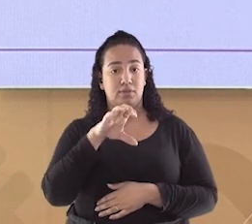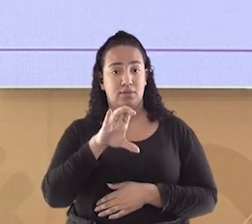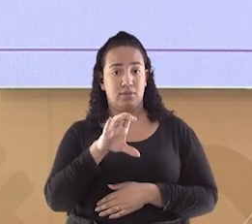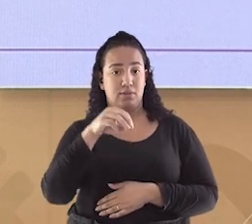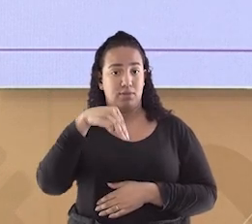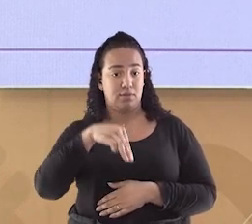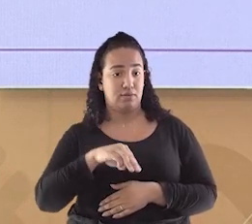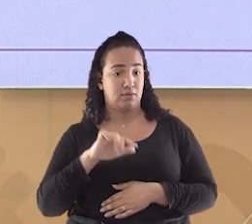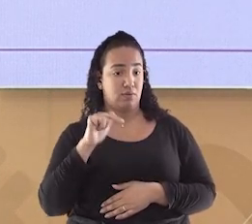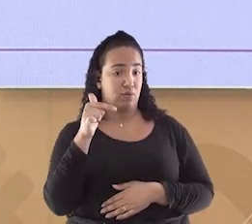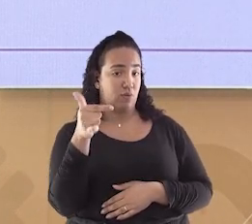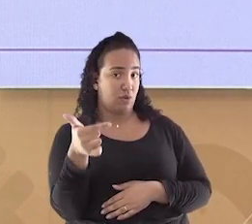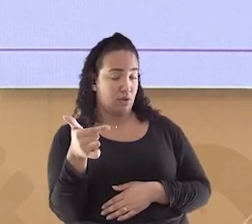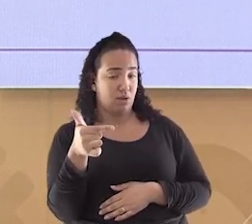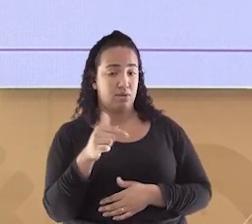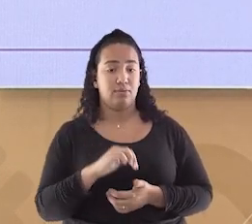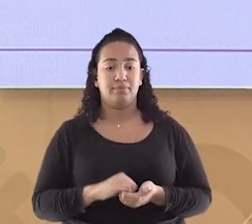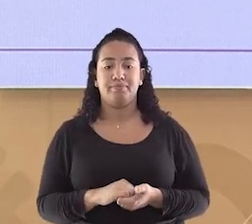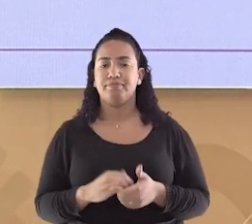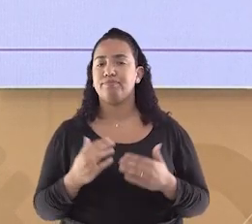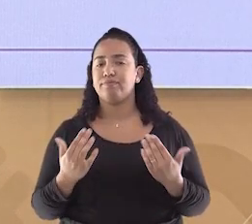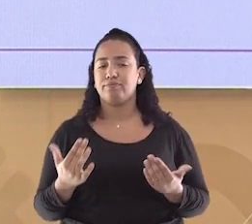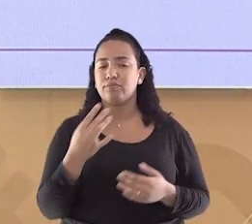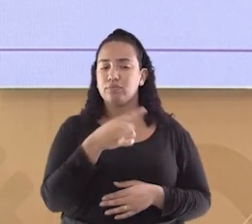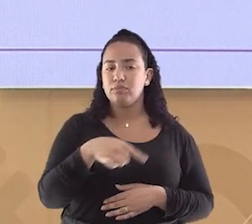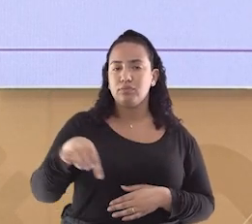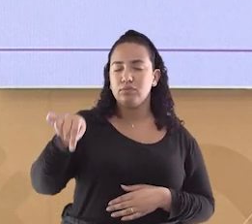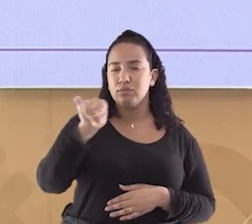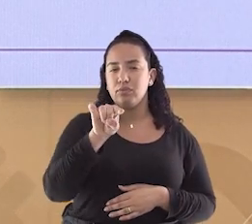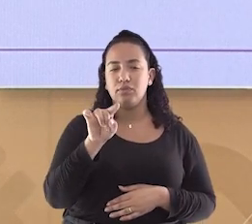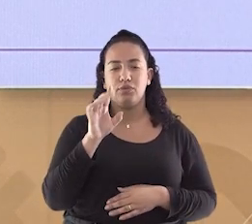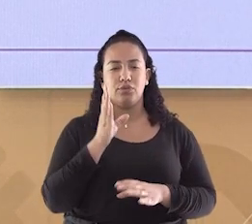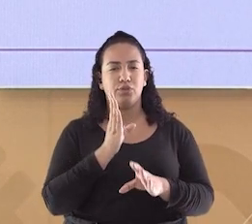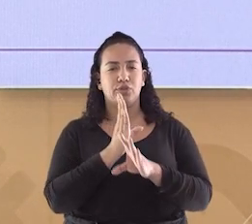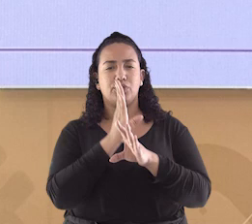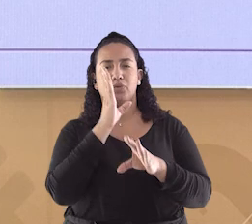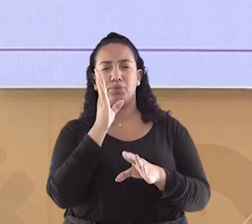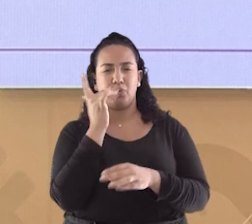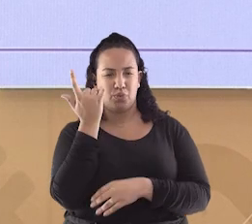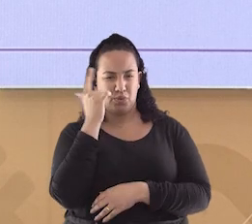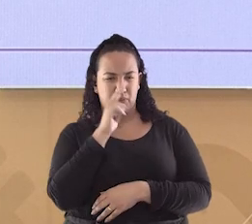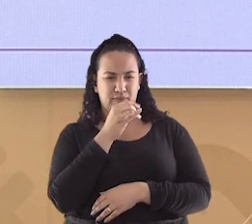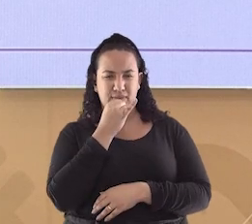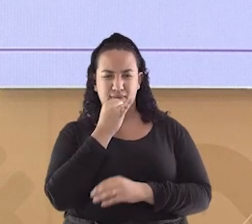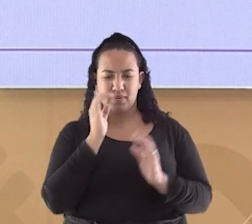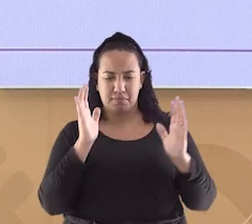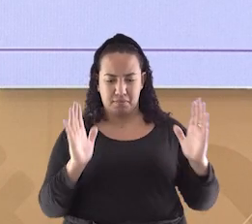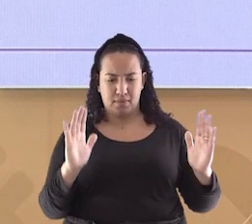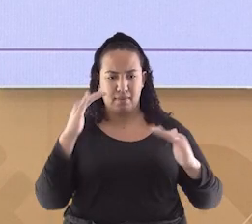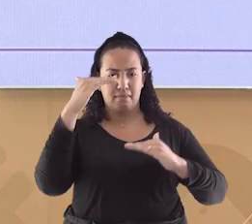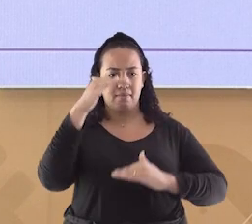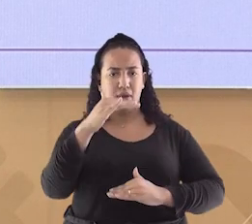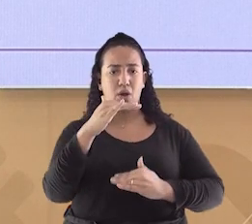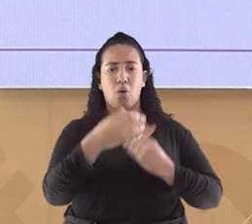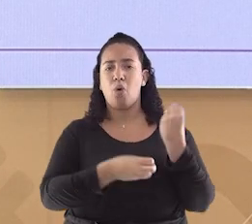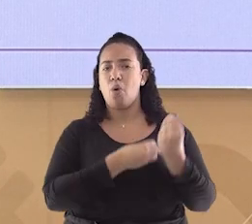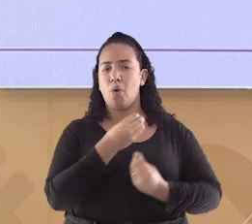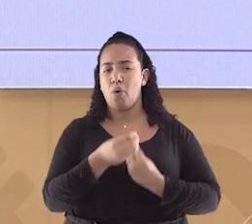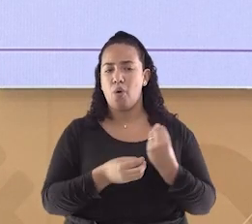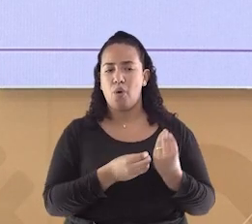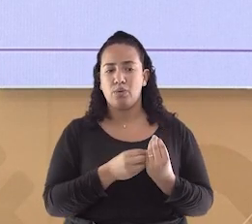centímetros quadrados. Será que conseguimos descobrir quanto mede o lado desse quadrado